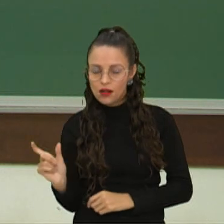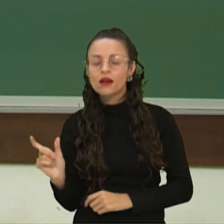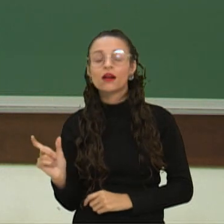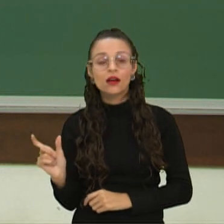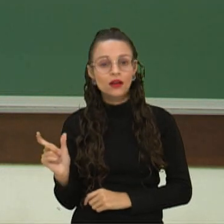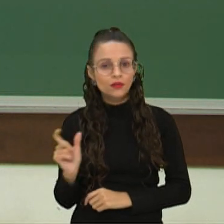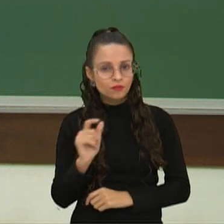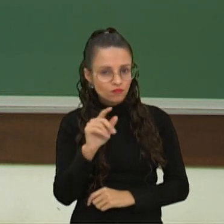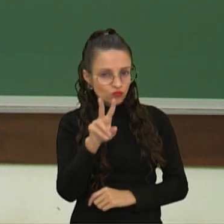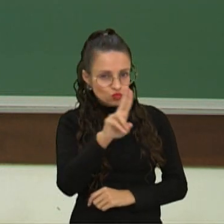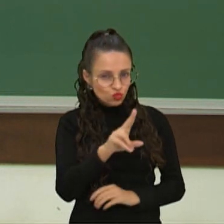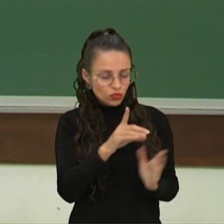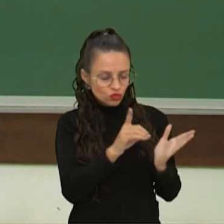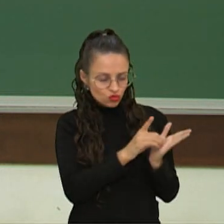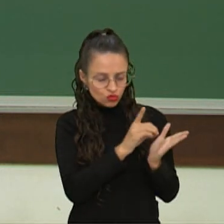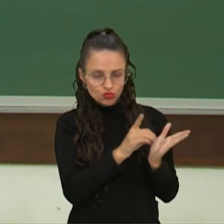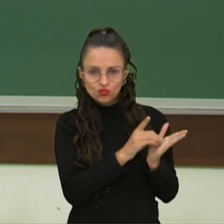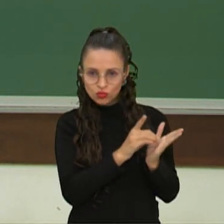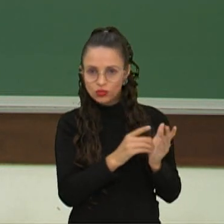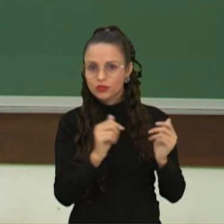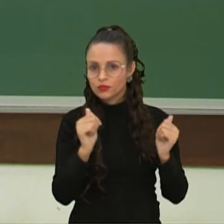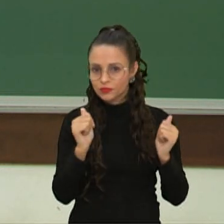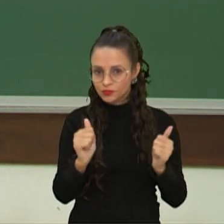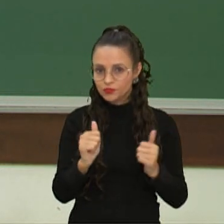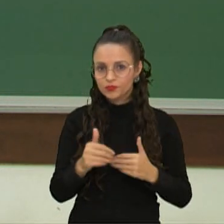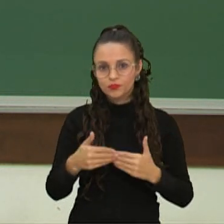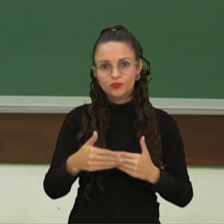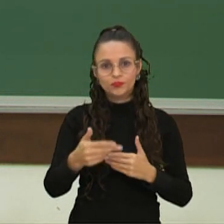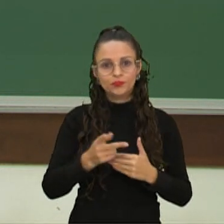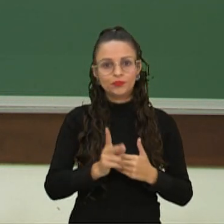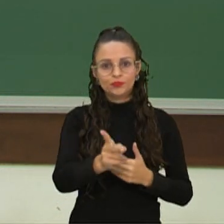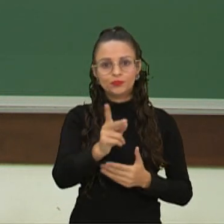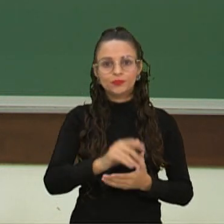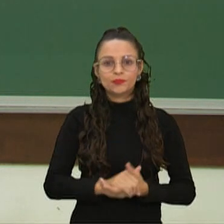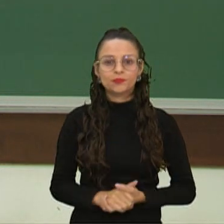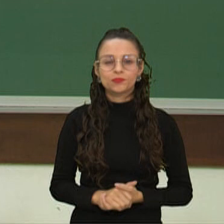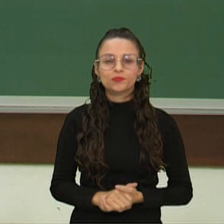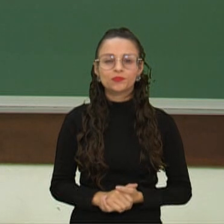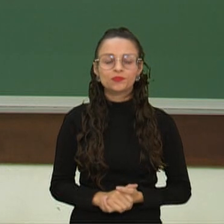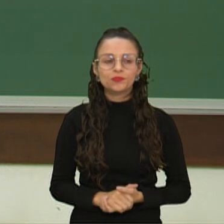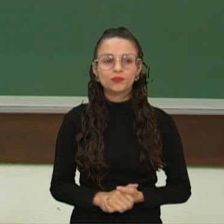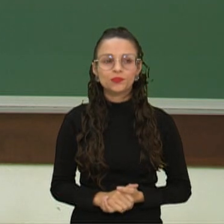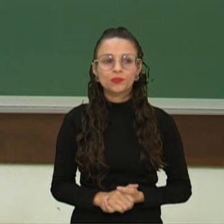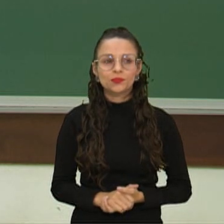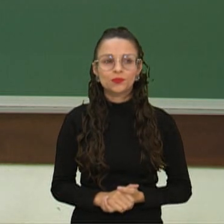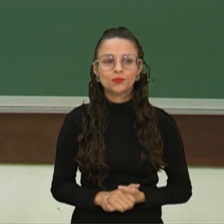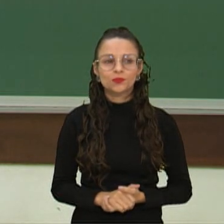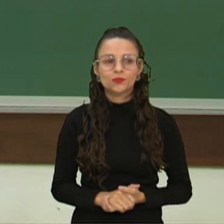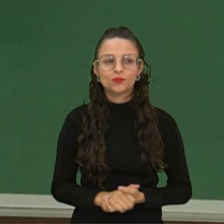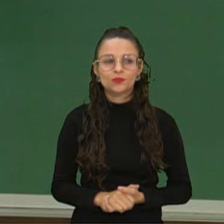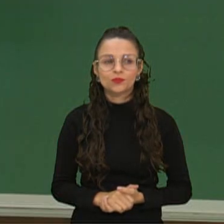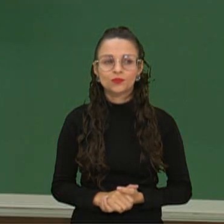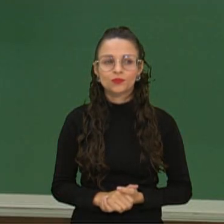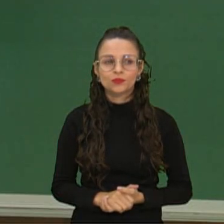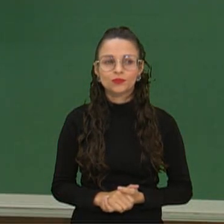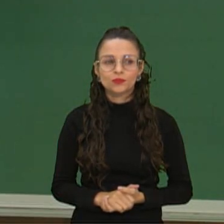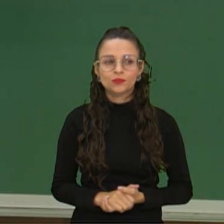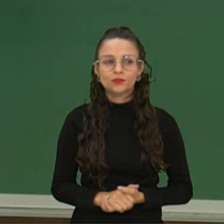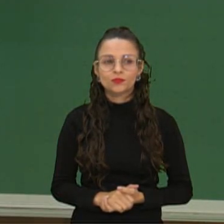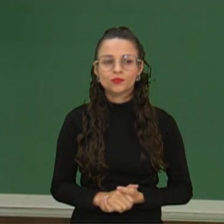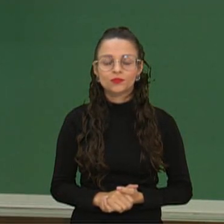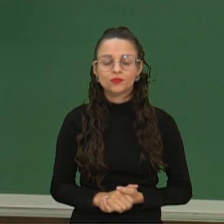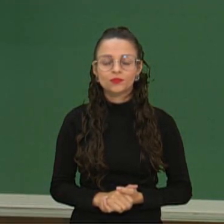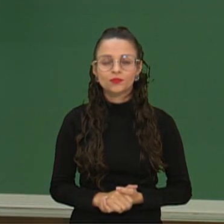que vocês possam fazer algumas atividades e vamos seguir, ok? Bora lá, então. Nós temos um warm-up